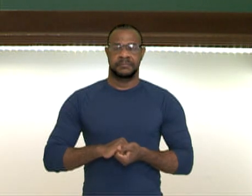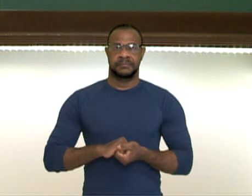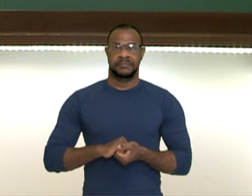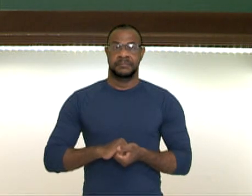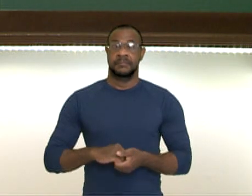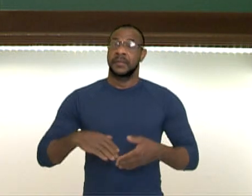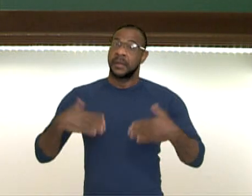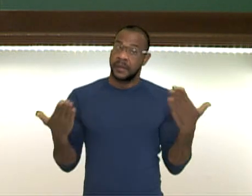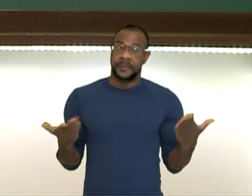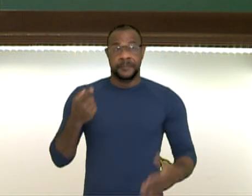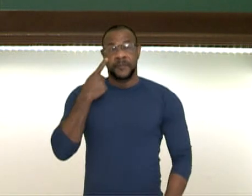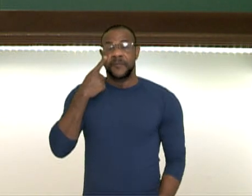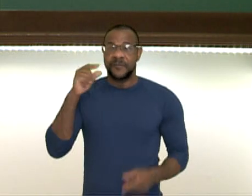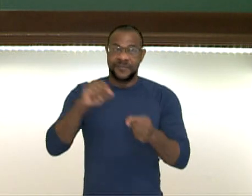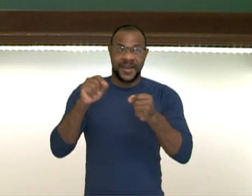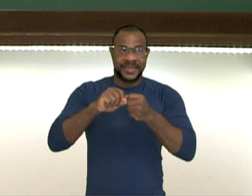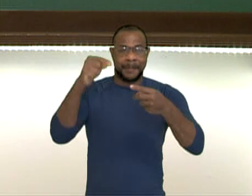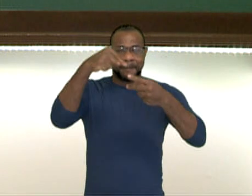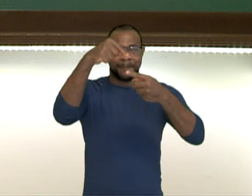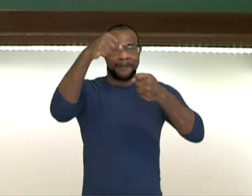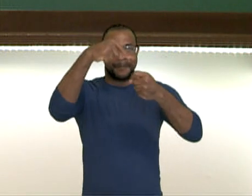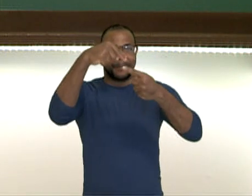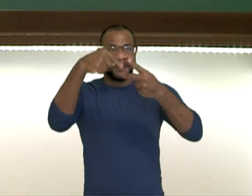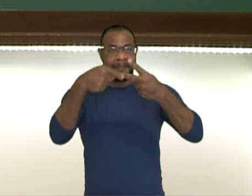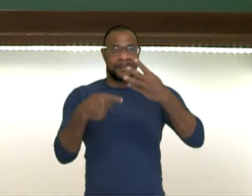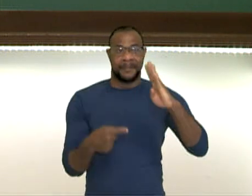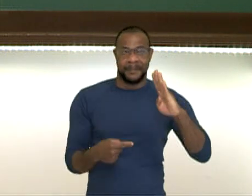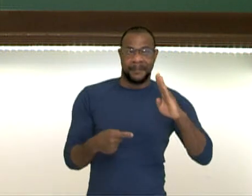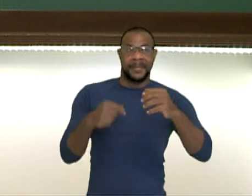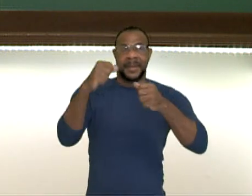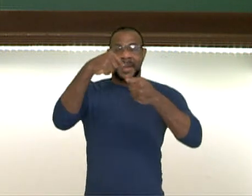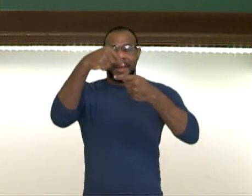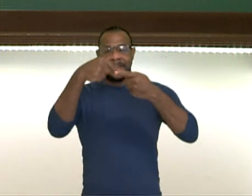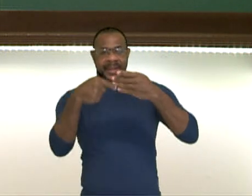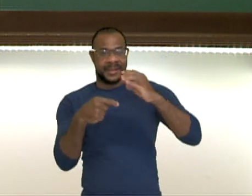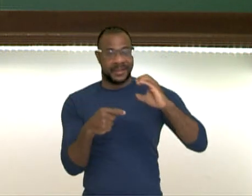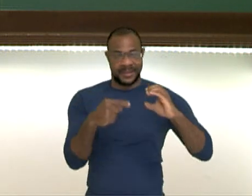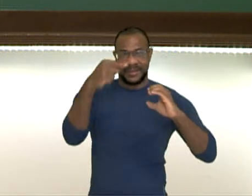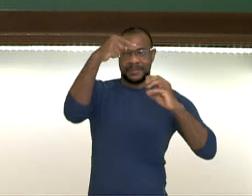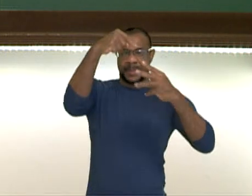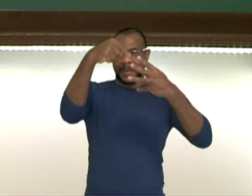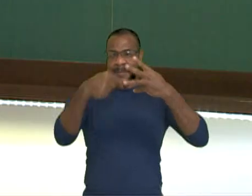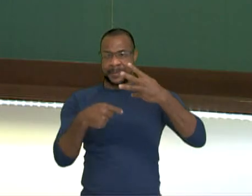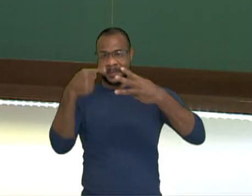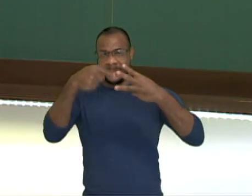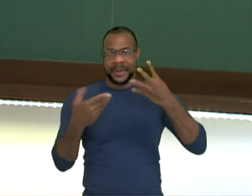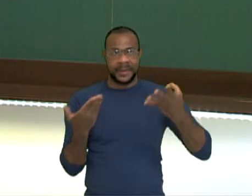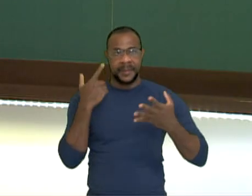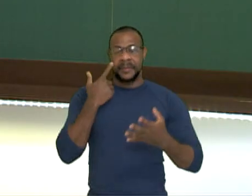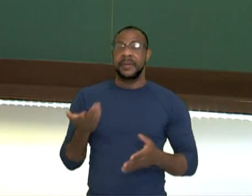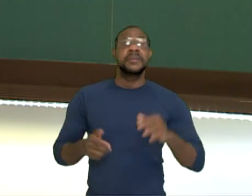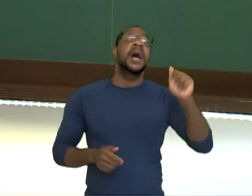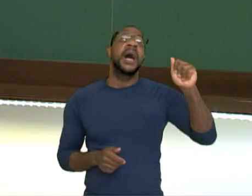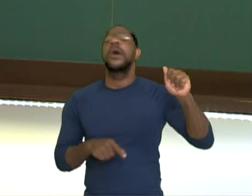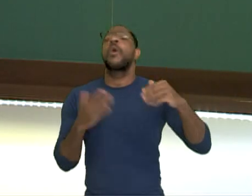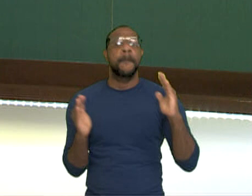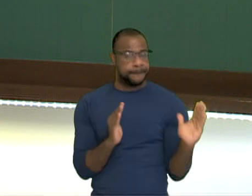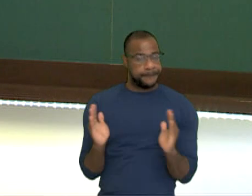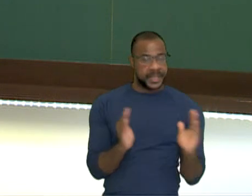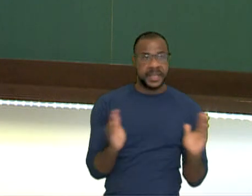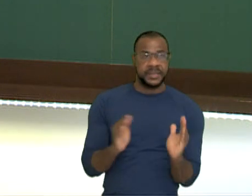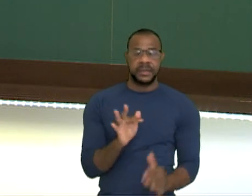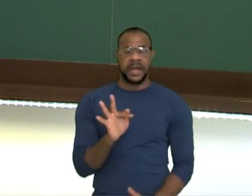Então vamos responder essa questão, né? Nós temos 3 letrinhas, né? Então na letra A, ela pergunta qual é o período